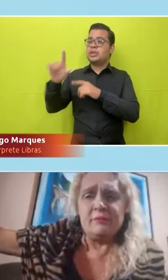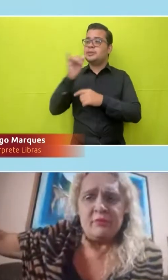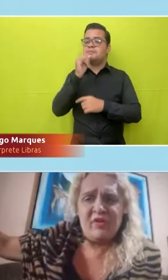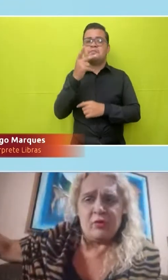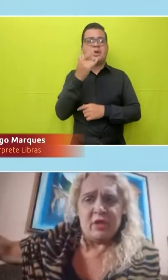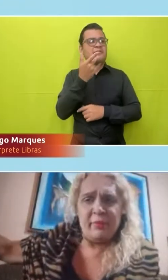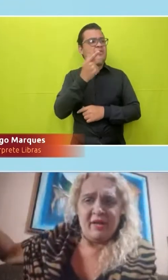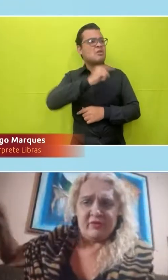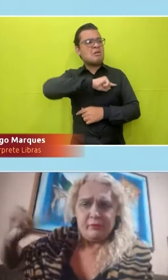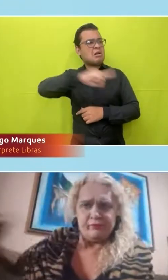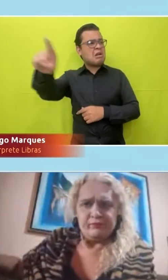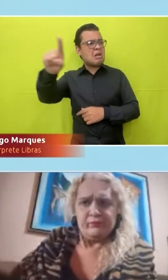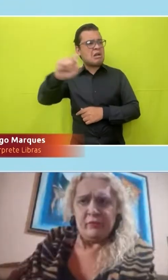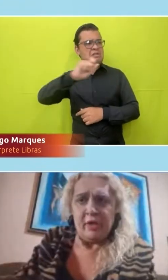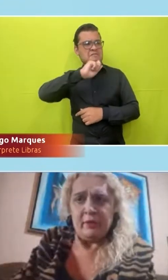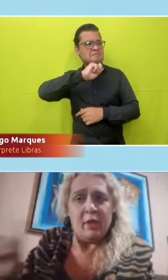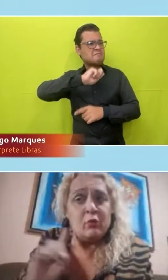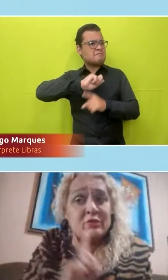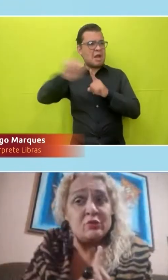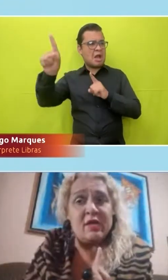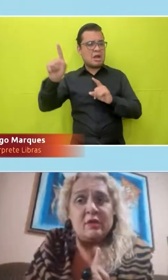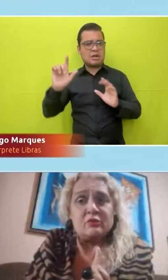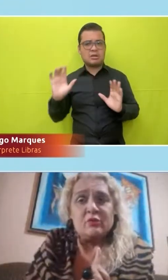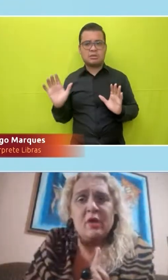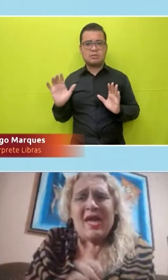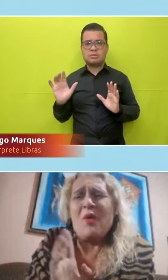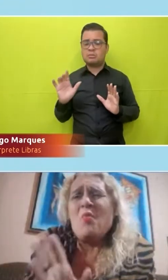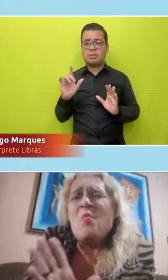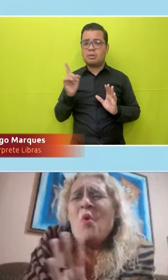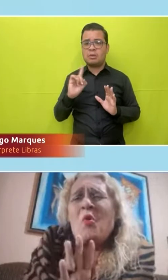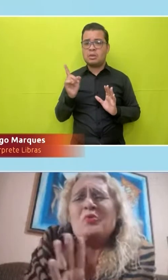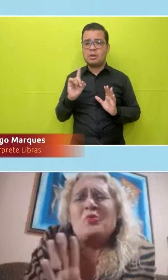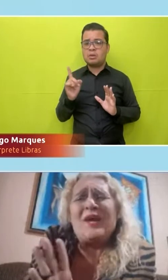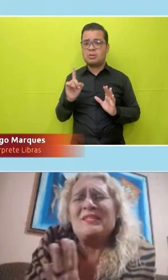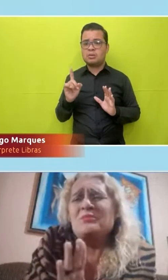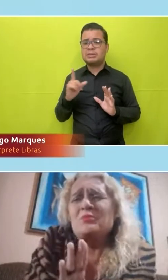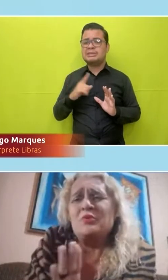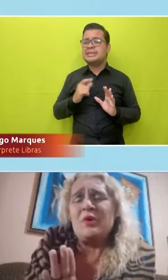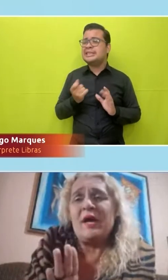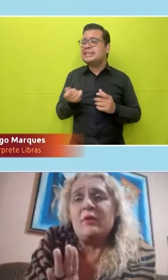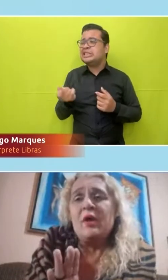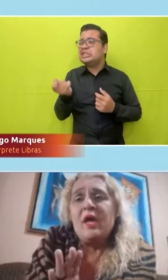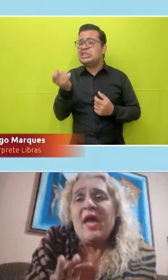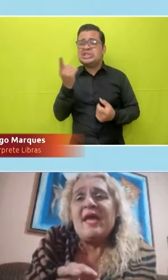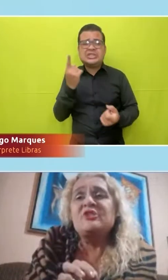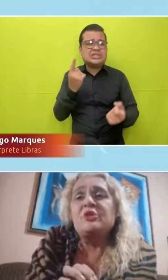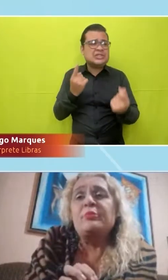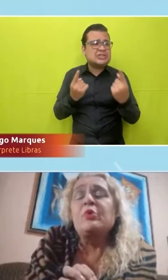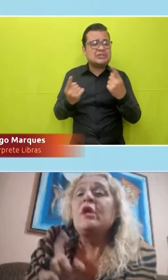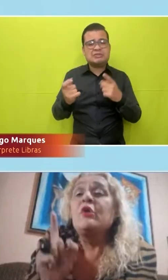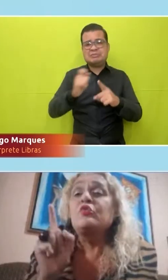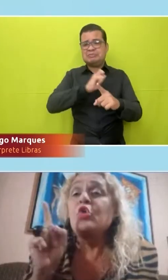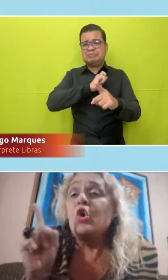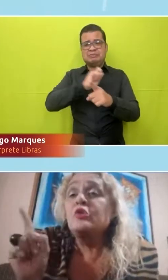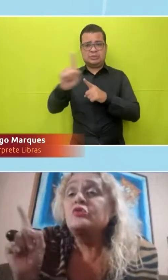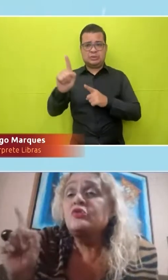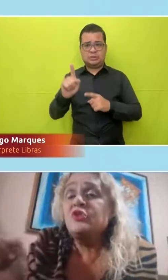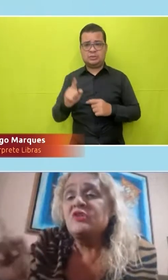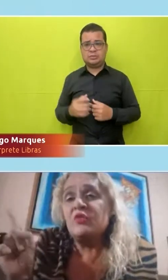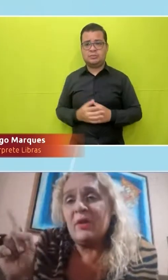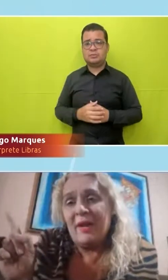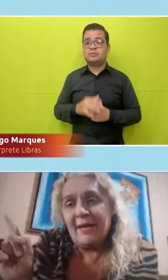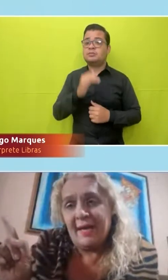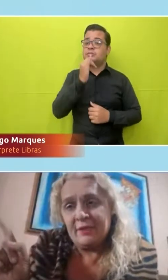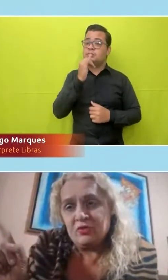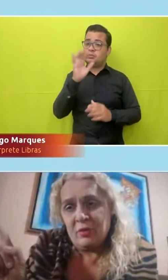casa, e falou aquele palavrão. Né? Não escutei isso. É um ou outro caso muito raro. É tipo, eu todos os dias